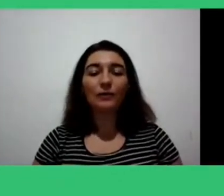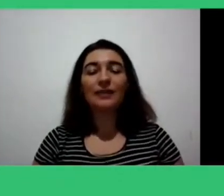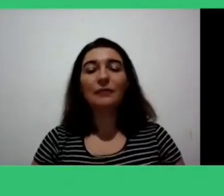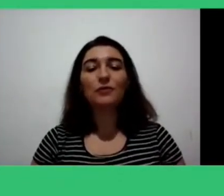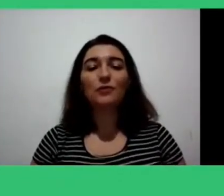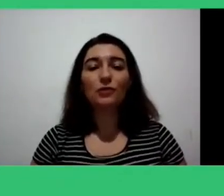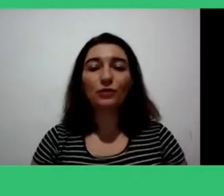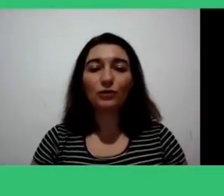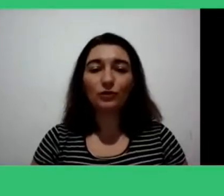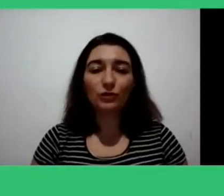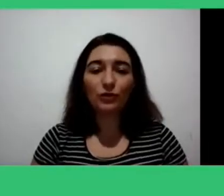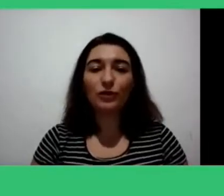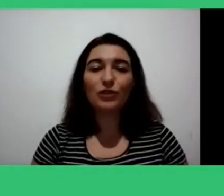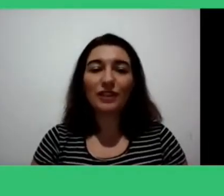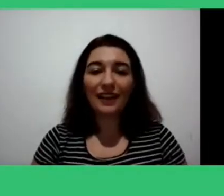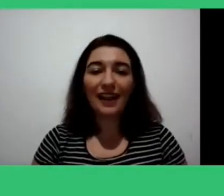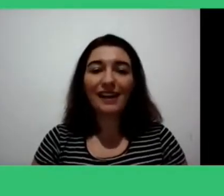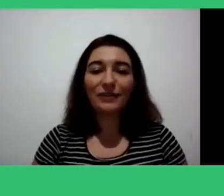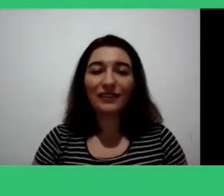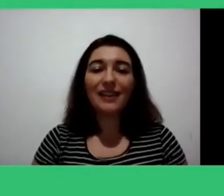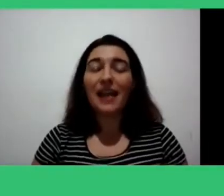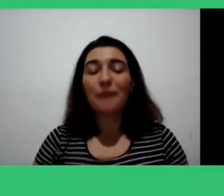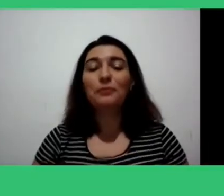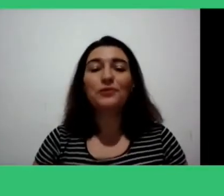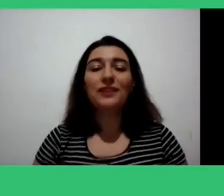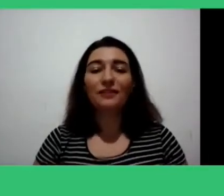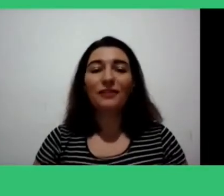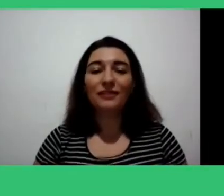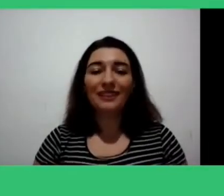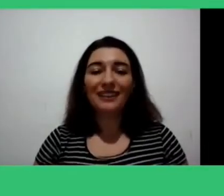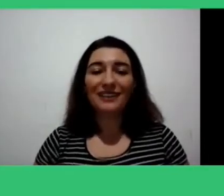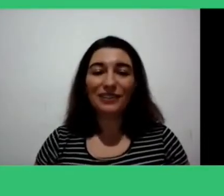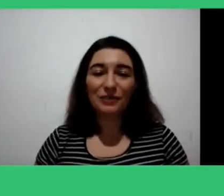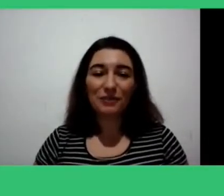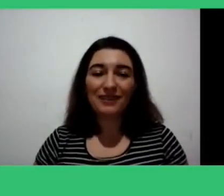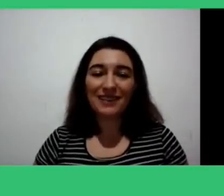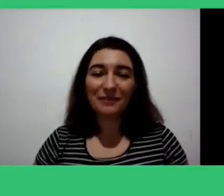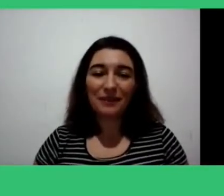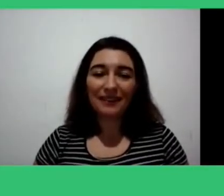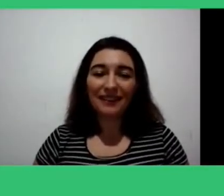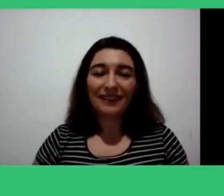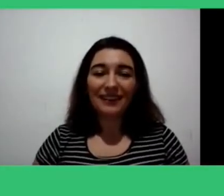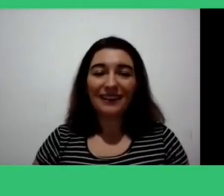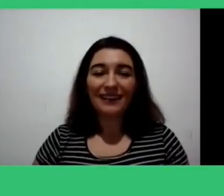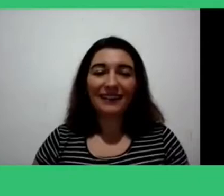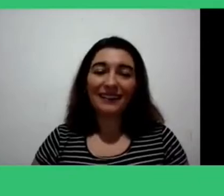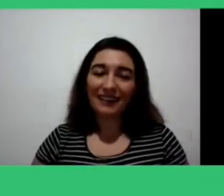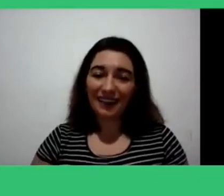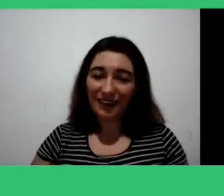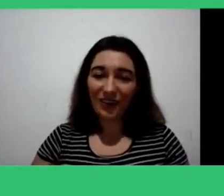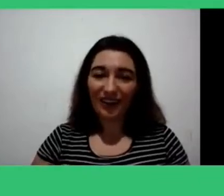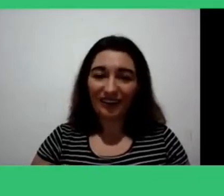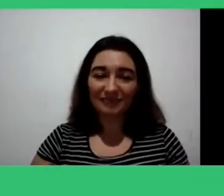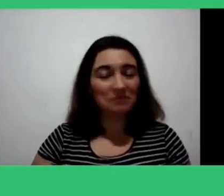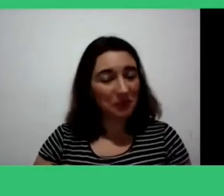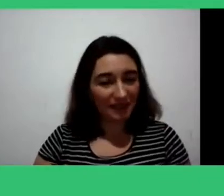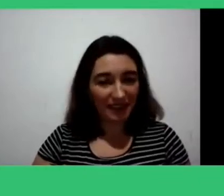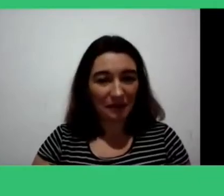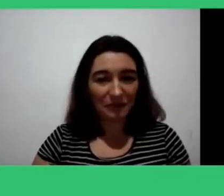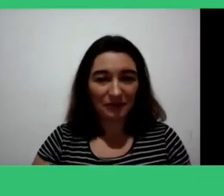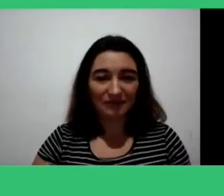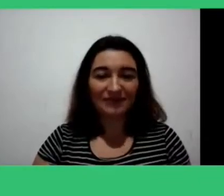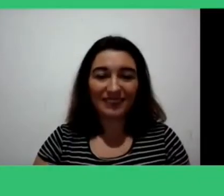Paulo, encontrarmos um surdo do Rio de Janeiro, é possível que a gente perceba que ele é carioca,